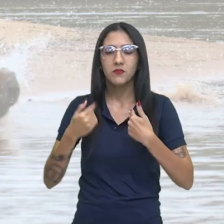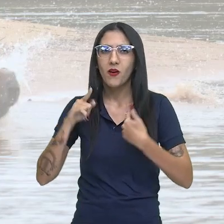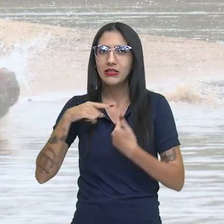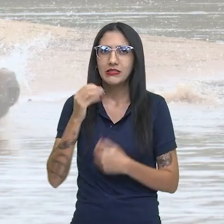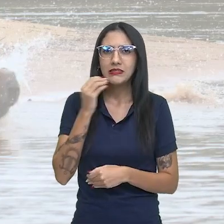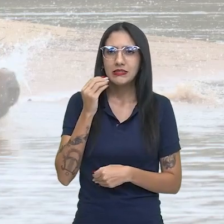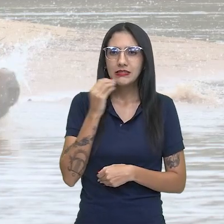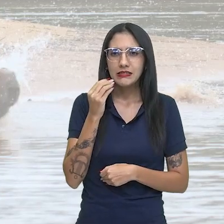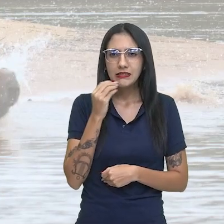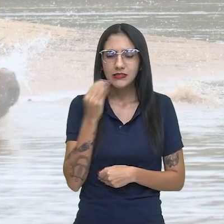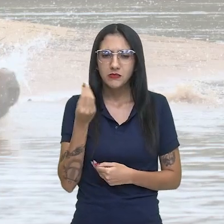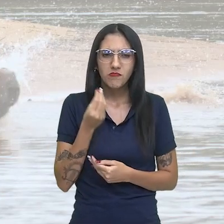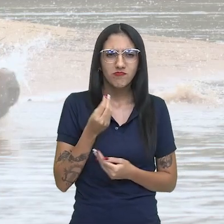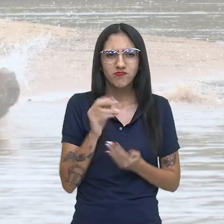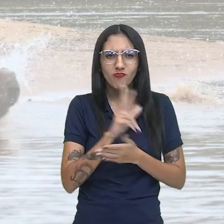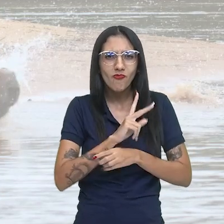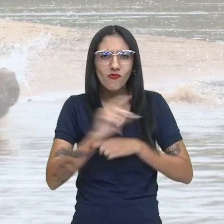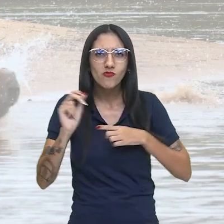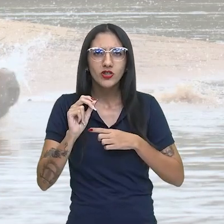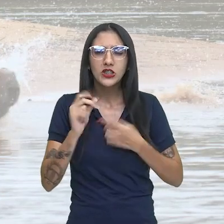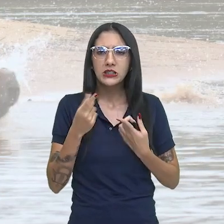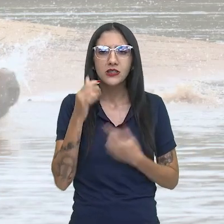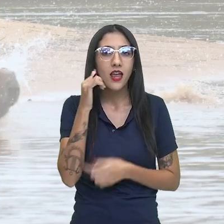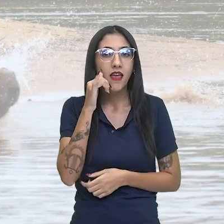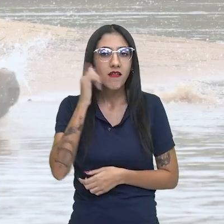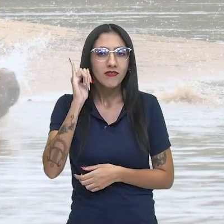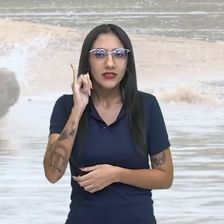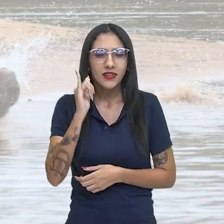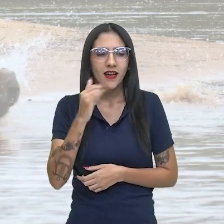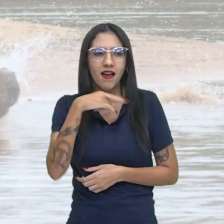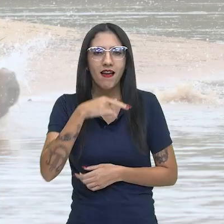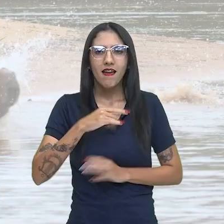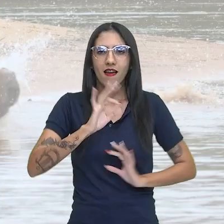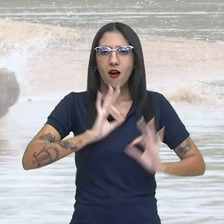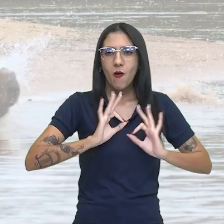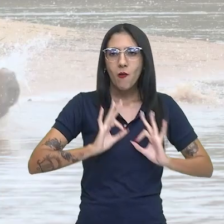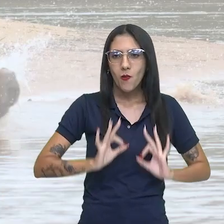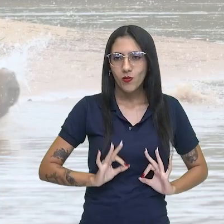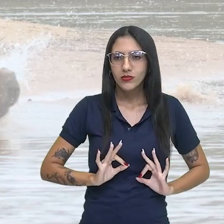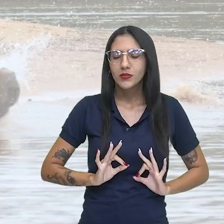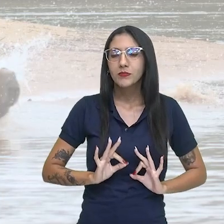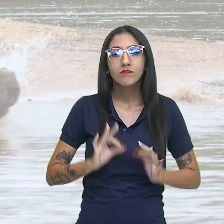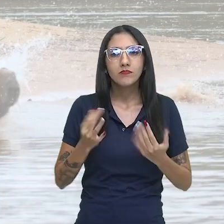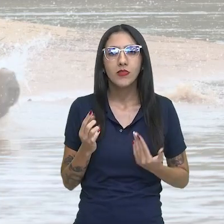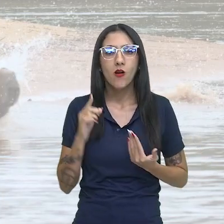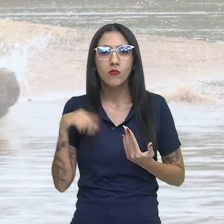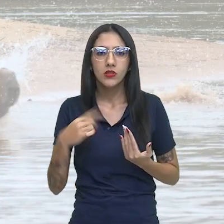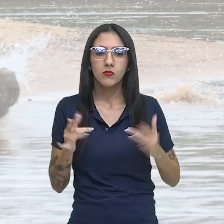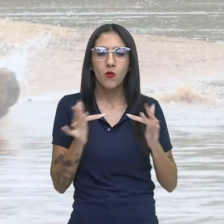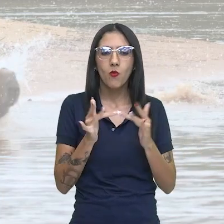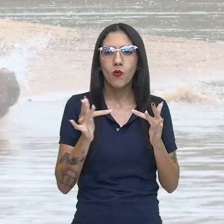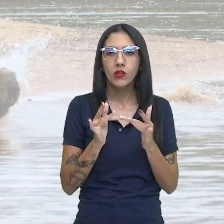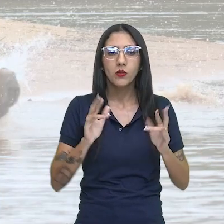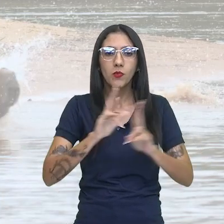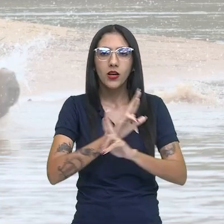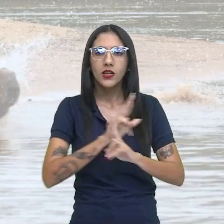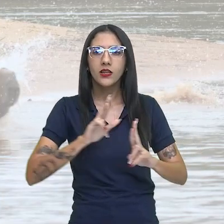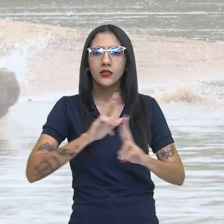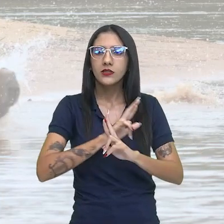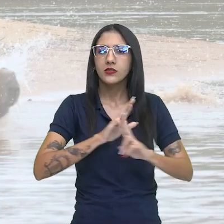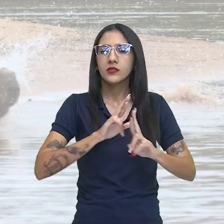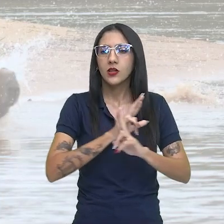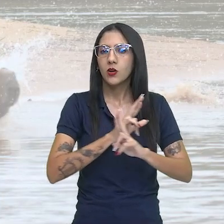fugir, ela vai fazer de tudo para poder fugir aqui da onça. Então, é uma interação que está